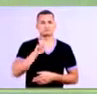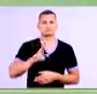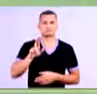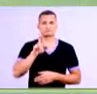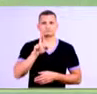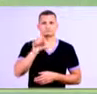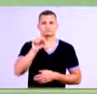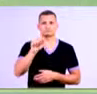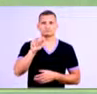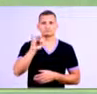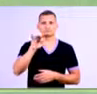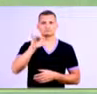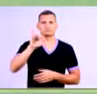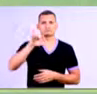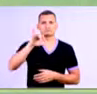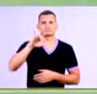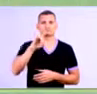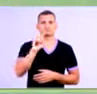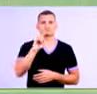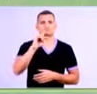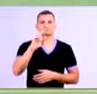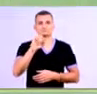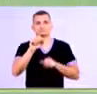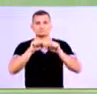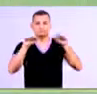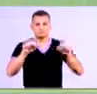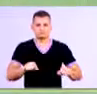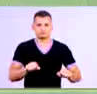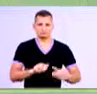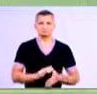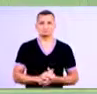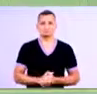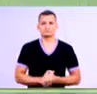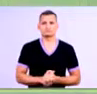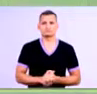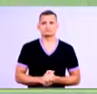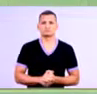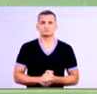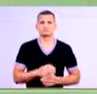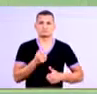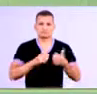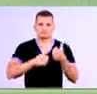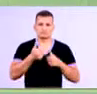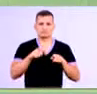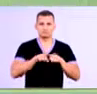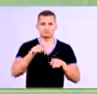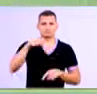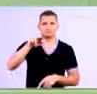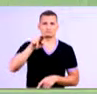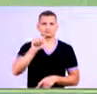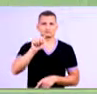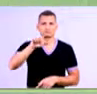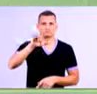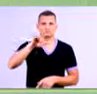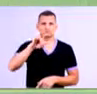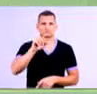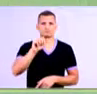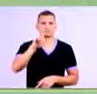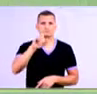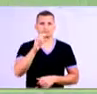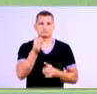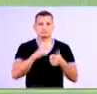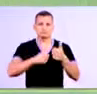usabilidade dos sistemas. A qualidade, lembrem bem, tá? A qualidade da